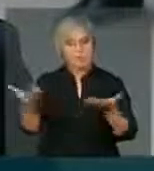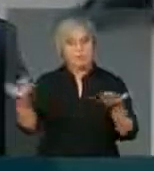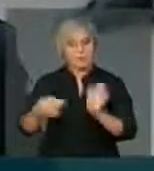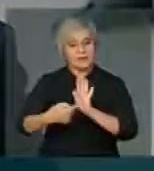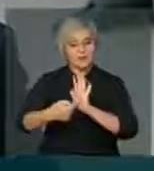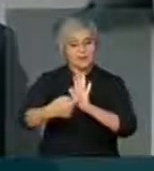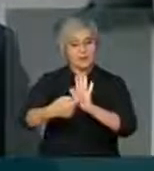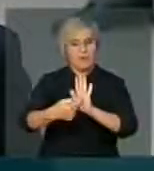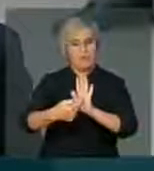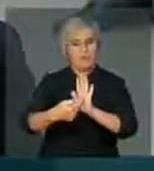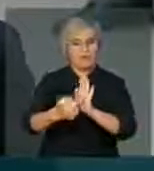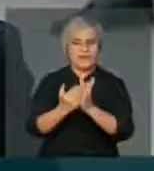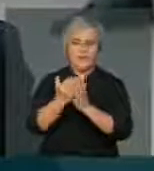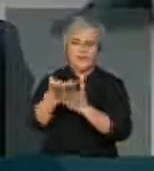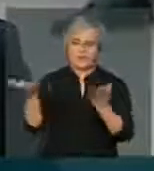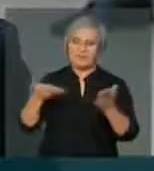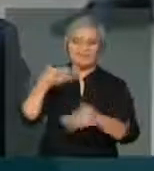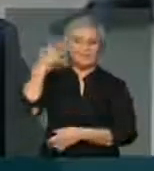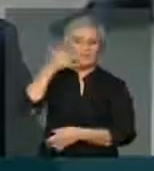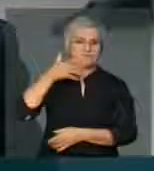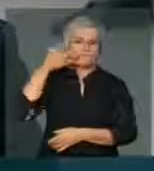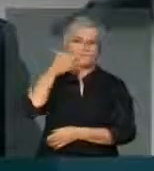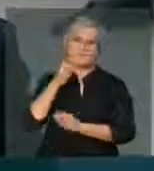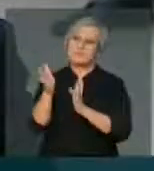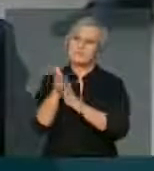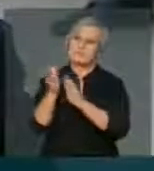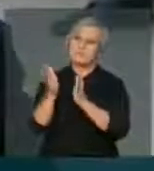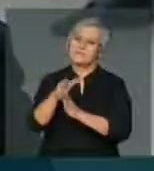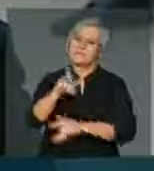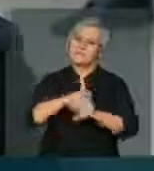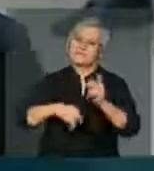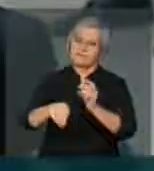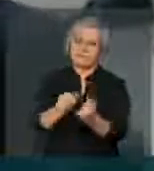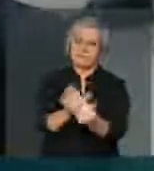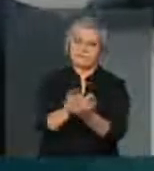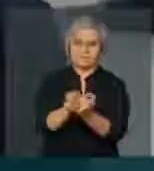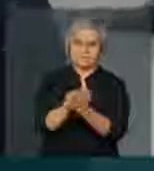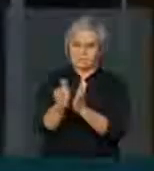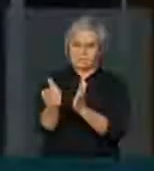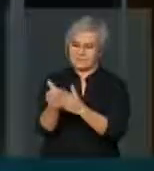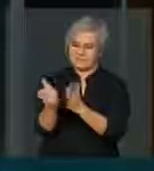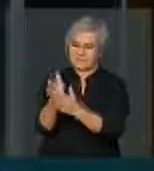a partir desse discurso realizado. Parabéns ao povo de Pernambuco, parabéns a Vossa Excelência.